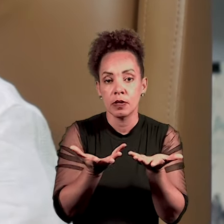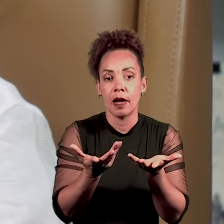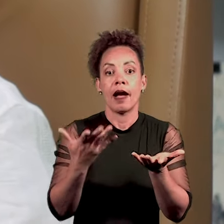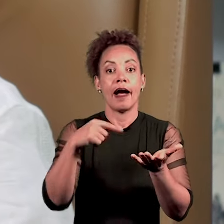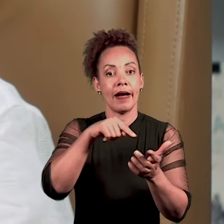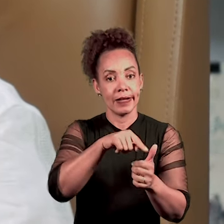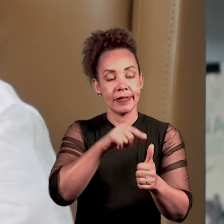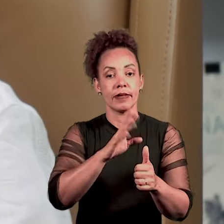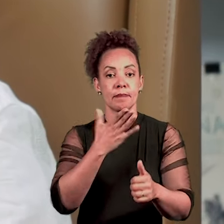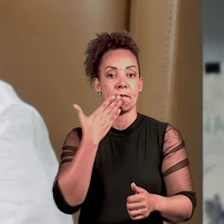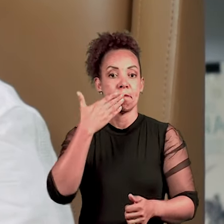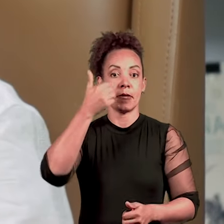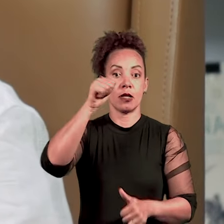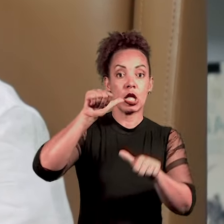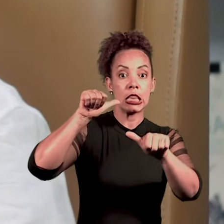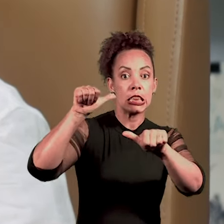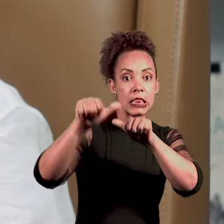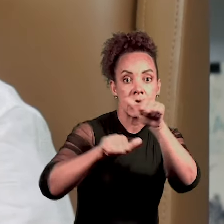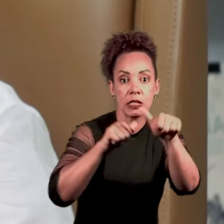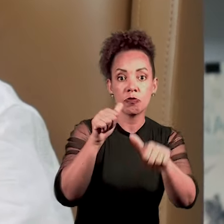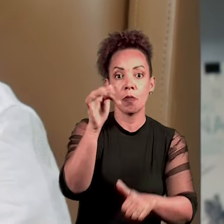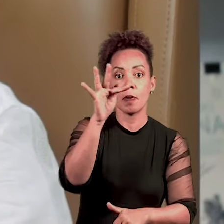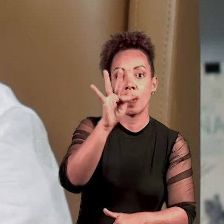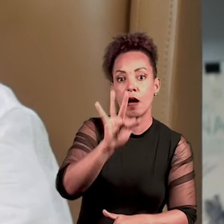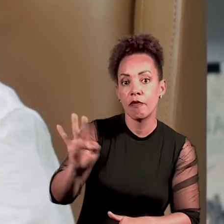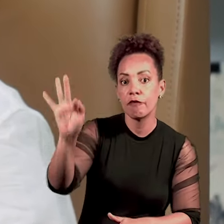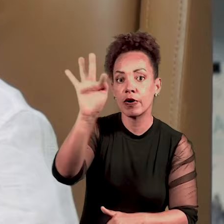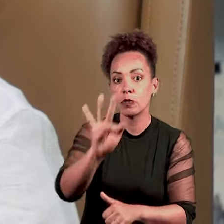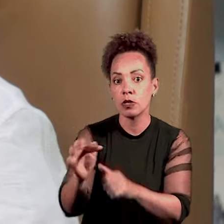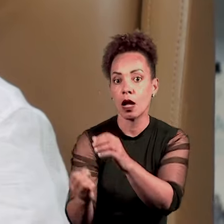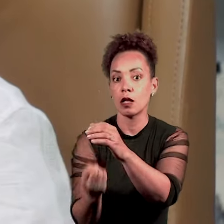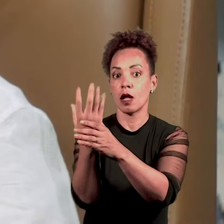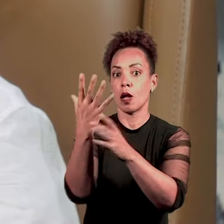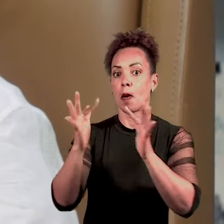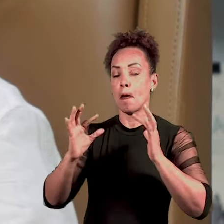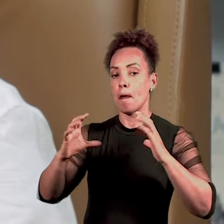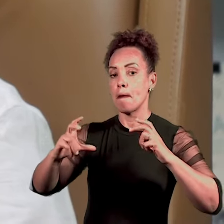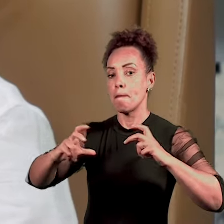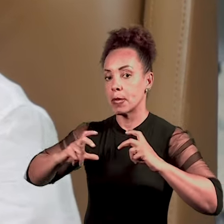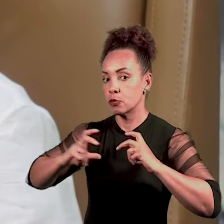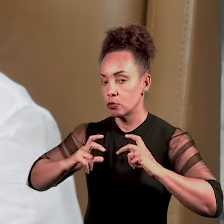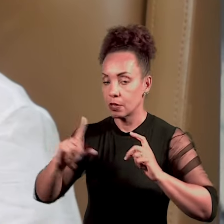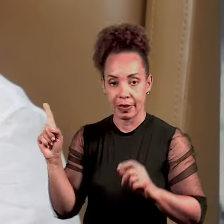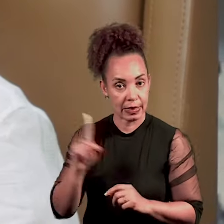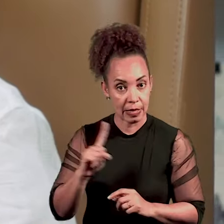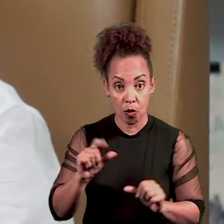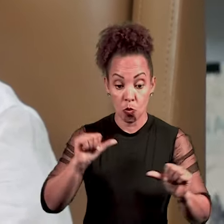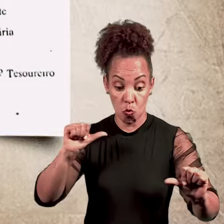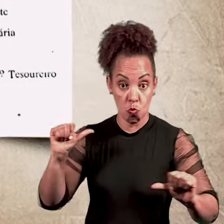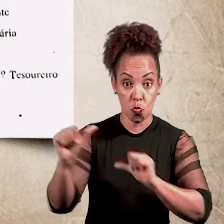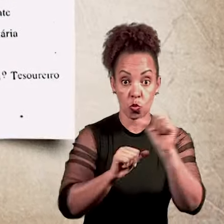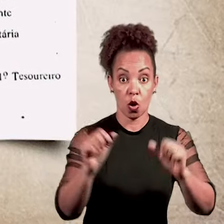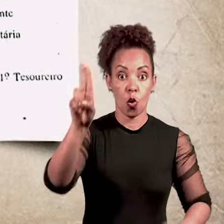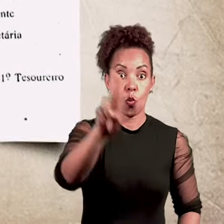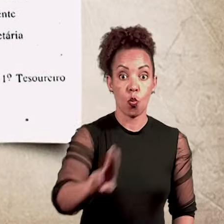federação não numa fundação mais de direito privado, mas numa universidade pública.